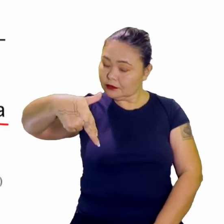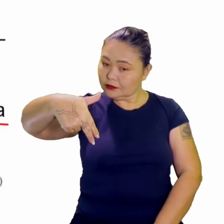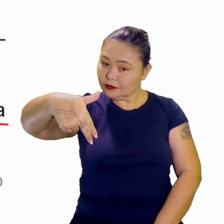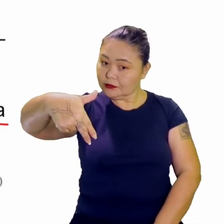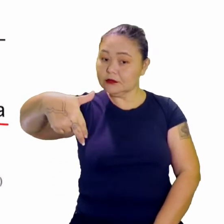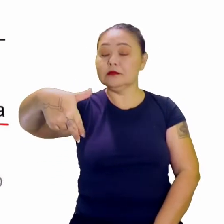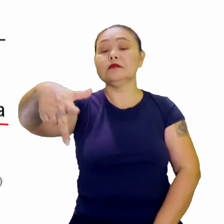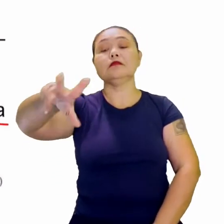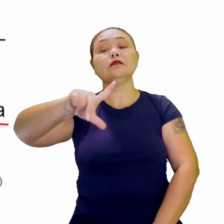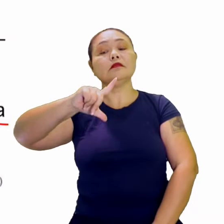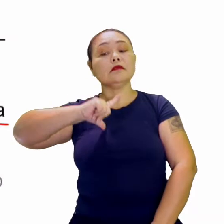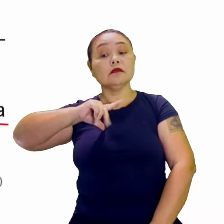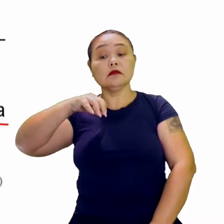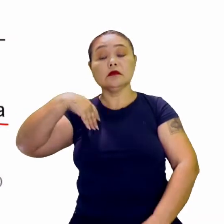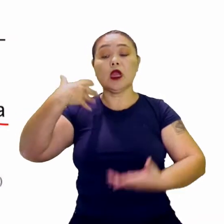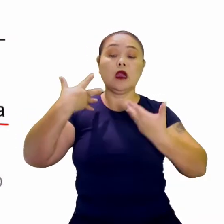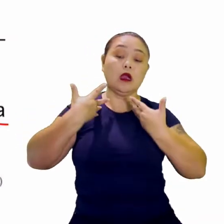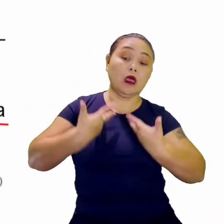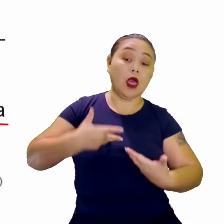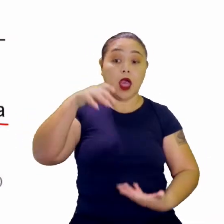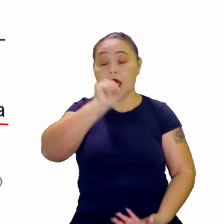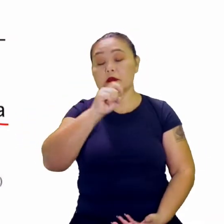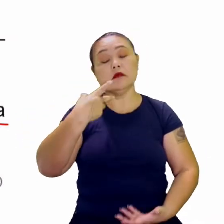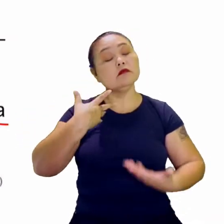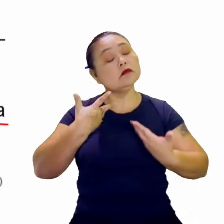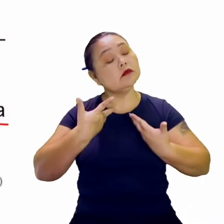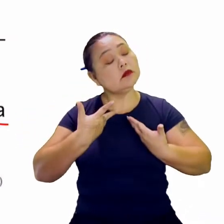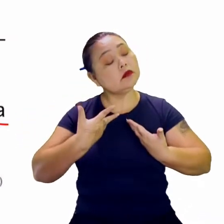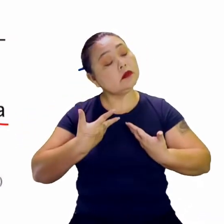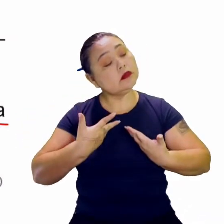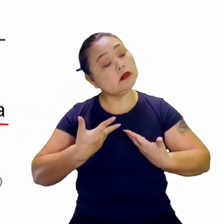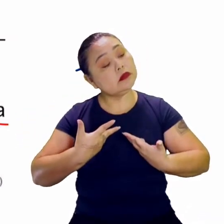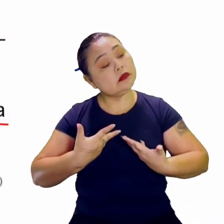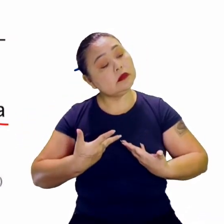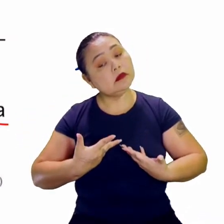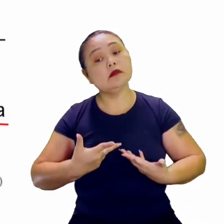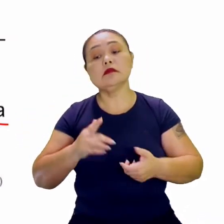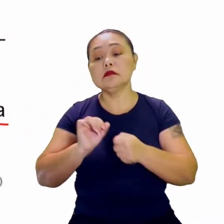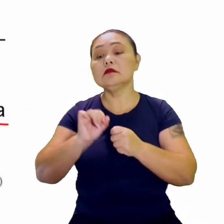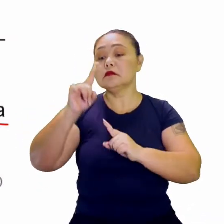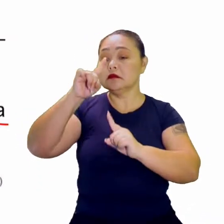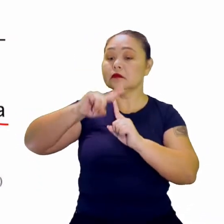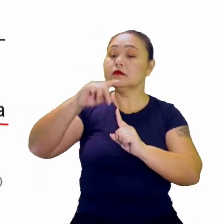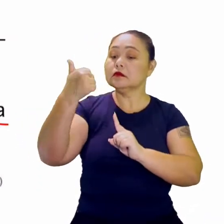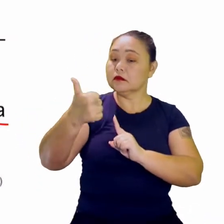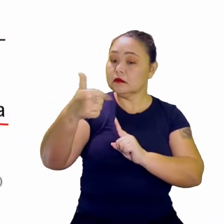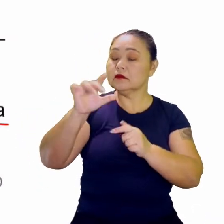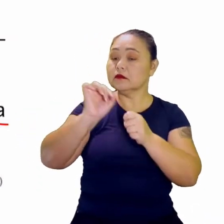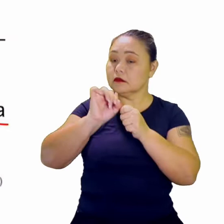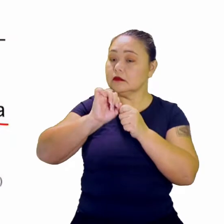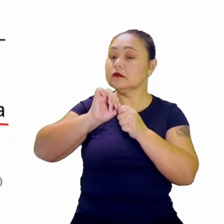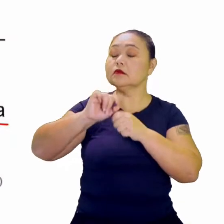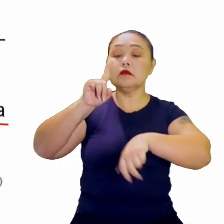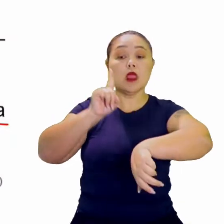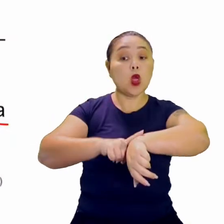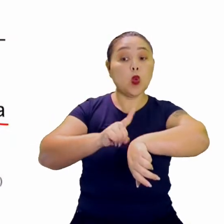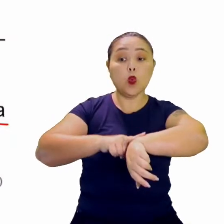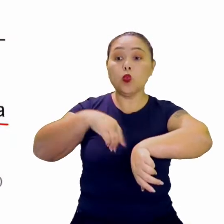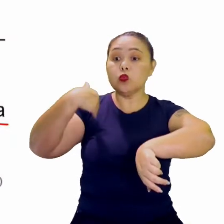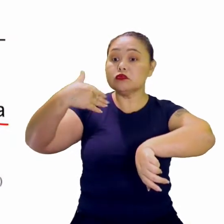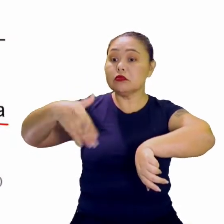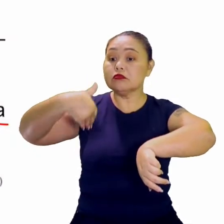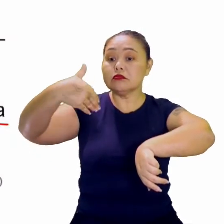cansar muito rápido. Não é à toa que fibras do tipo 1 é predominante em eventos de longa duração. E